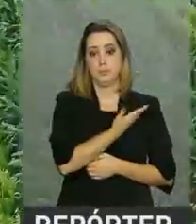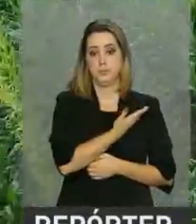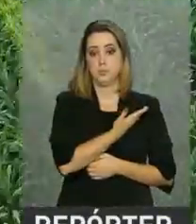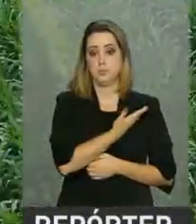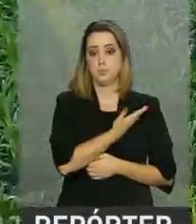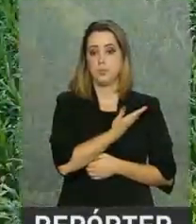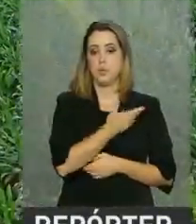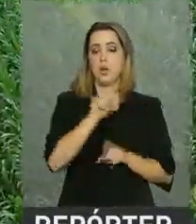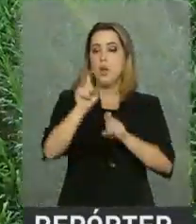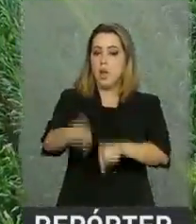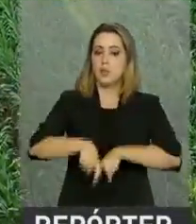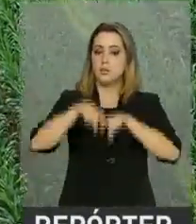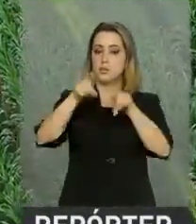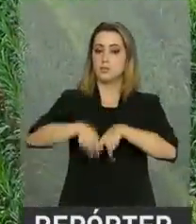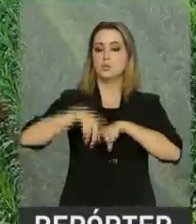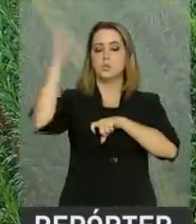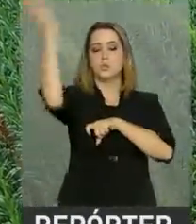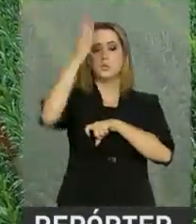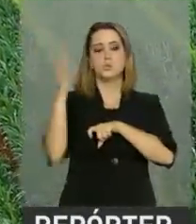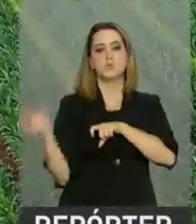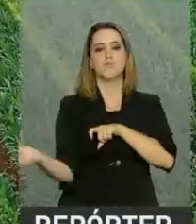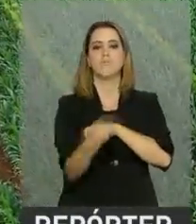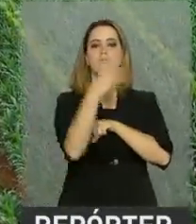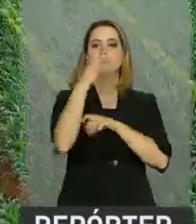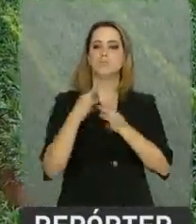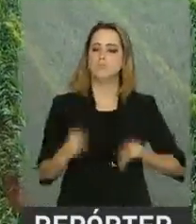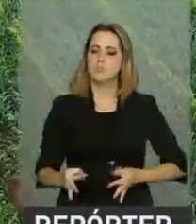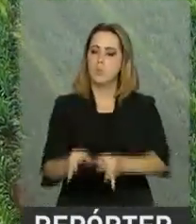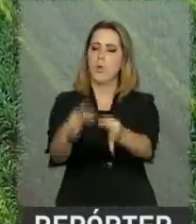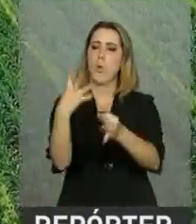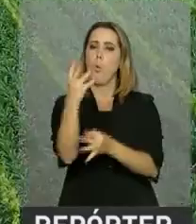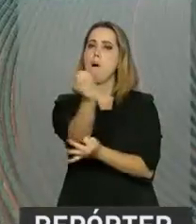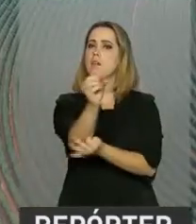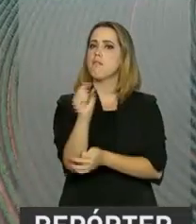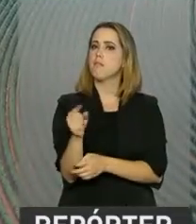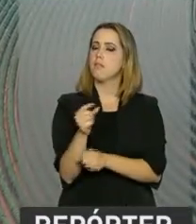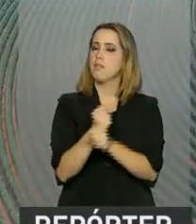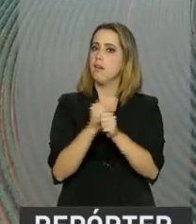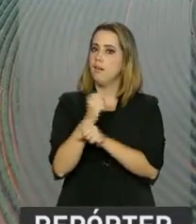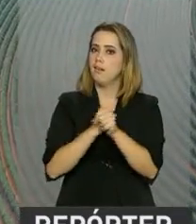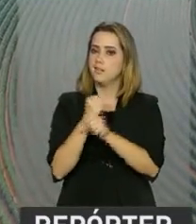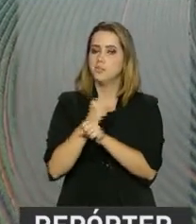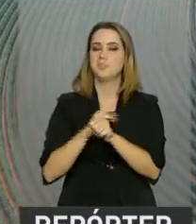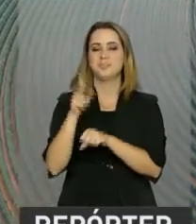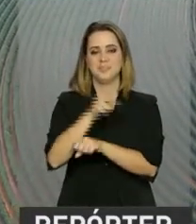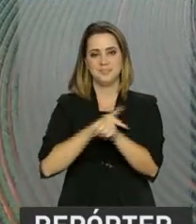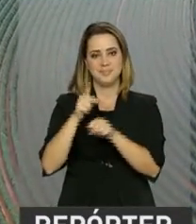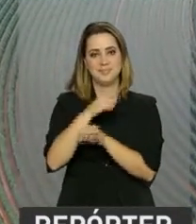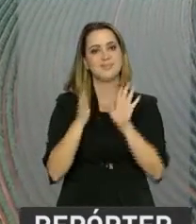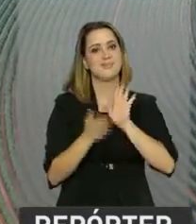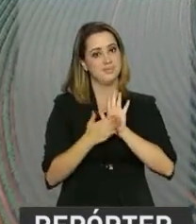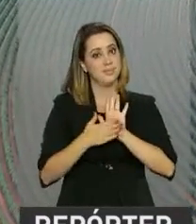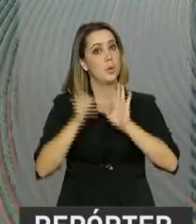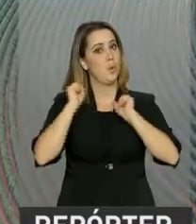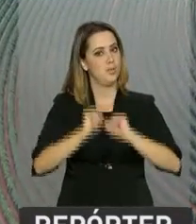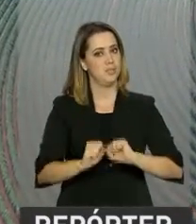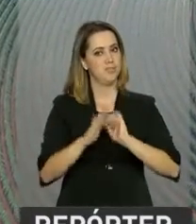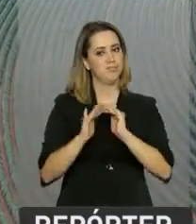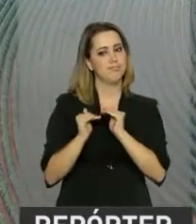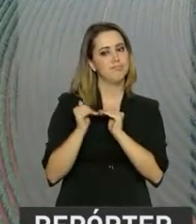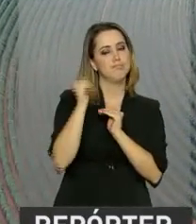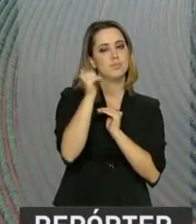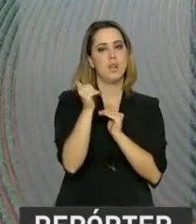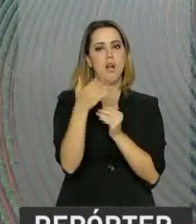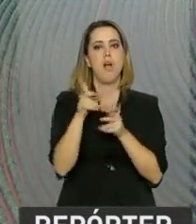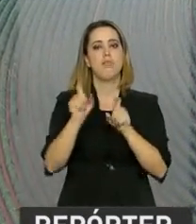A agricultura brasileira passou por uma revolução nos últimos 40 anos e o país vem mostrando que é possível aumentar